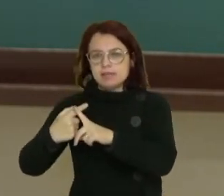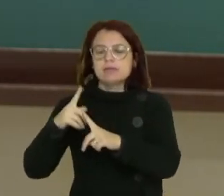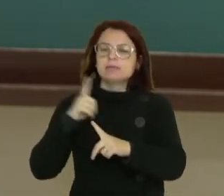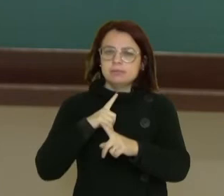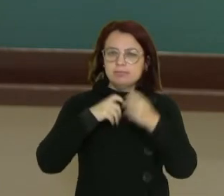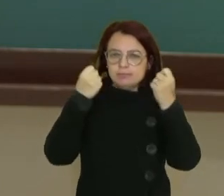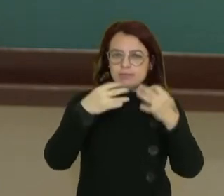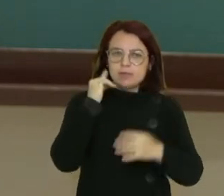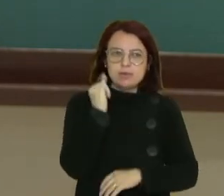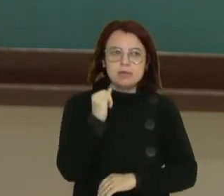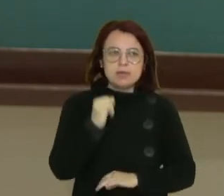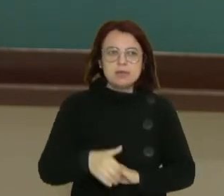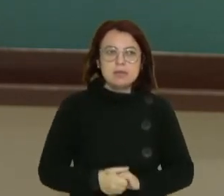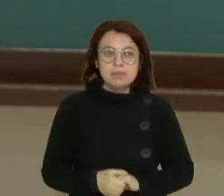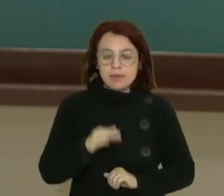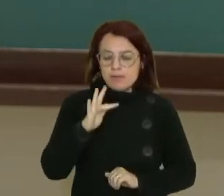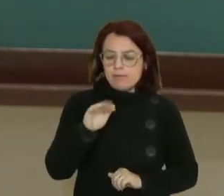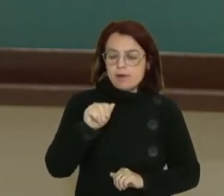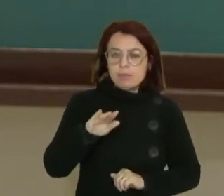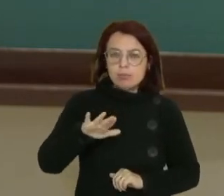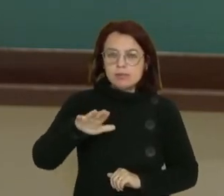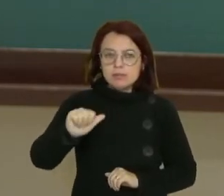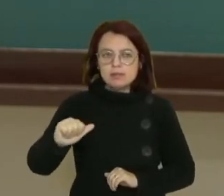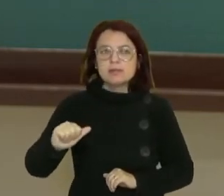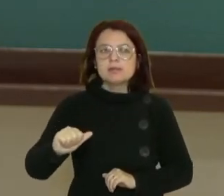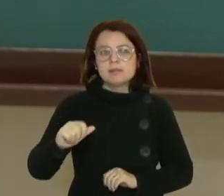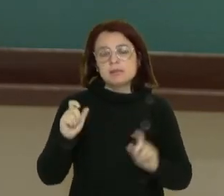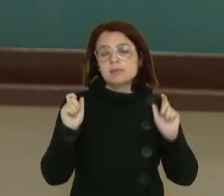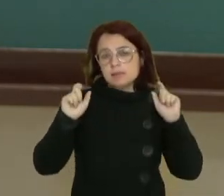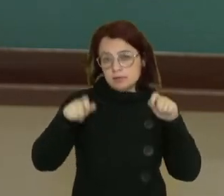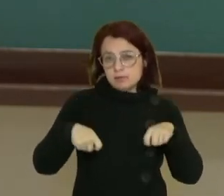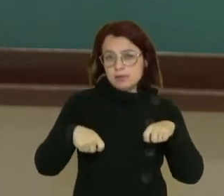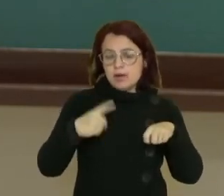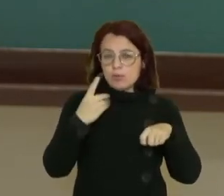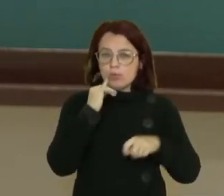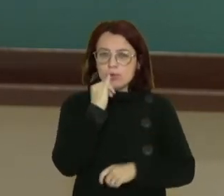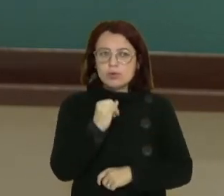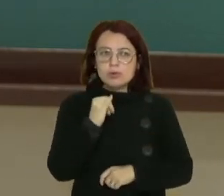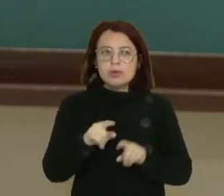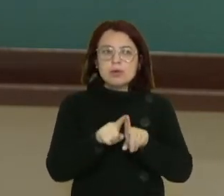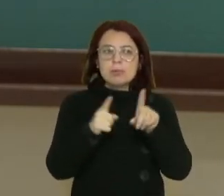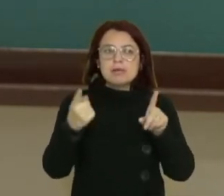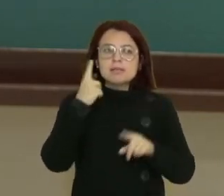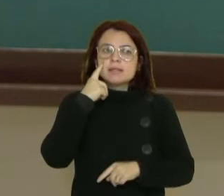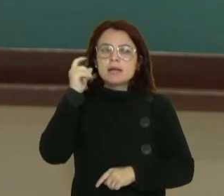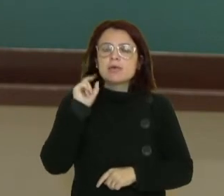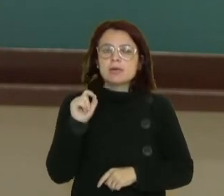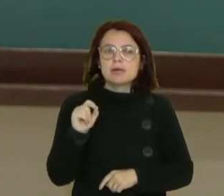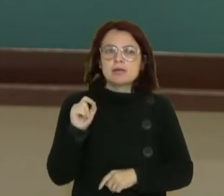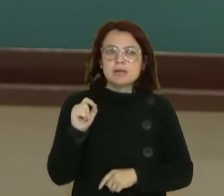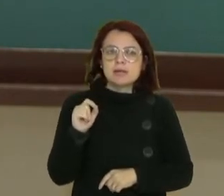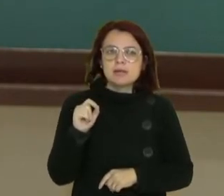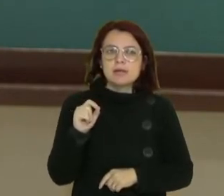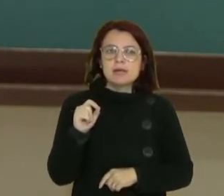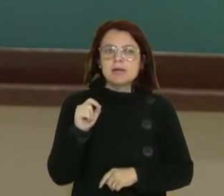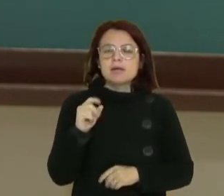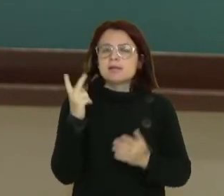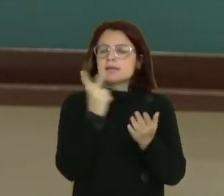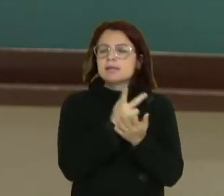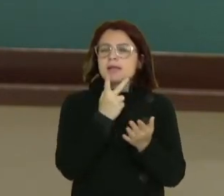contos. A fábula pode ser um conto, mas ela também traz a ideia de que os personagens são